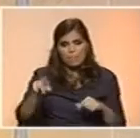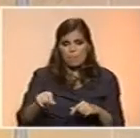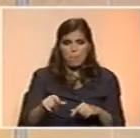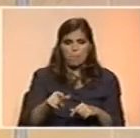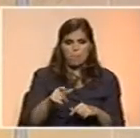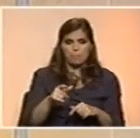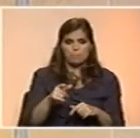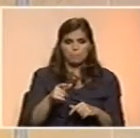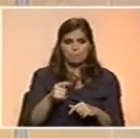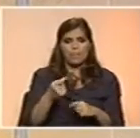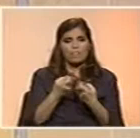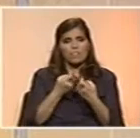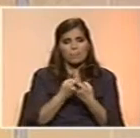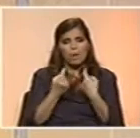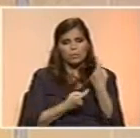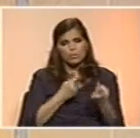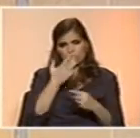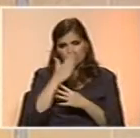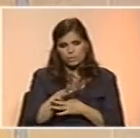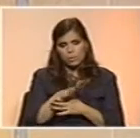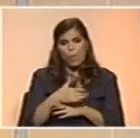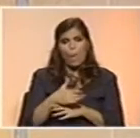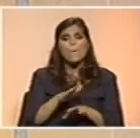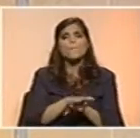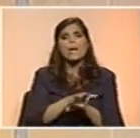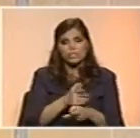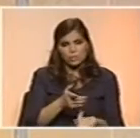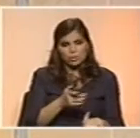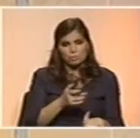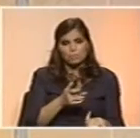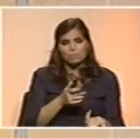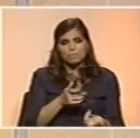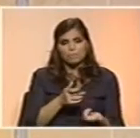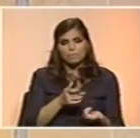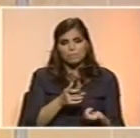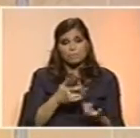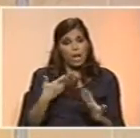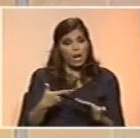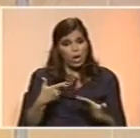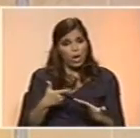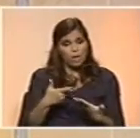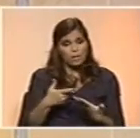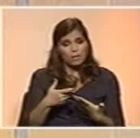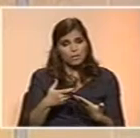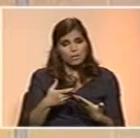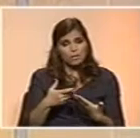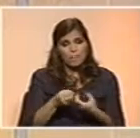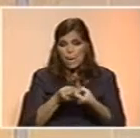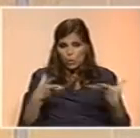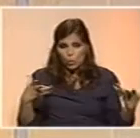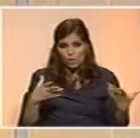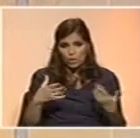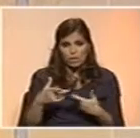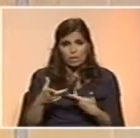certas espécies. O mais óbvio é, por exemplo, a questão dos peixes. Que hoje em dia a maior parte, para não dizer todos, os